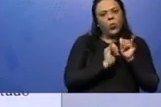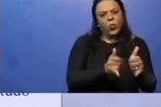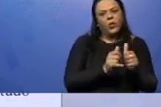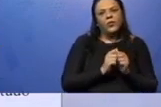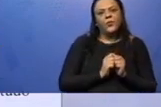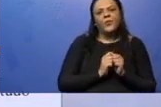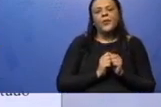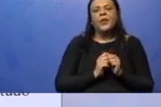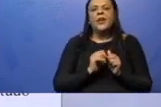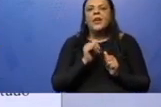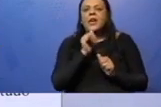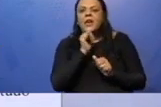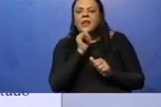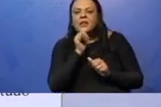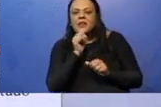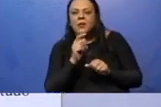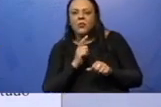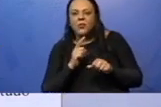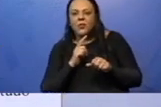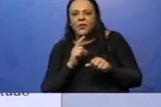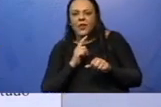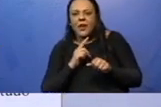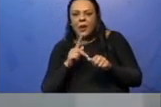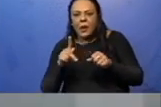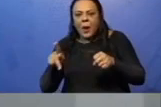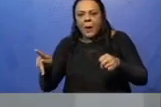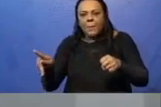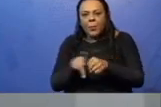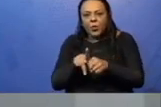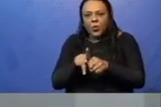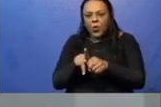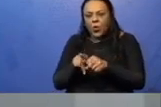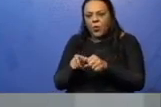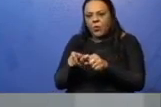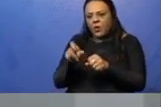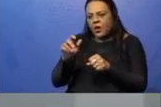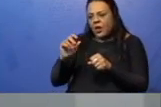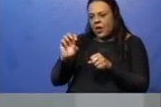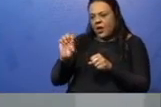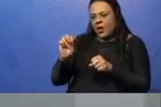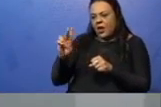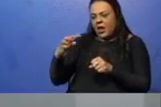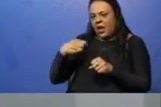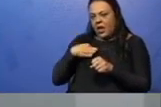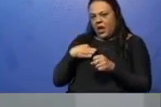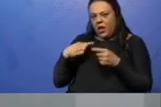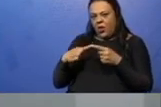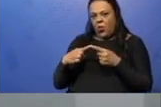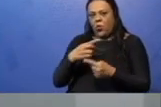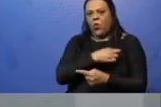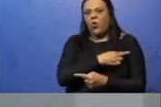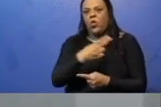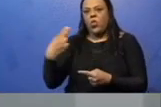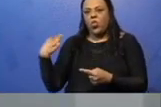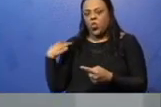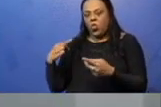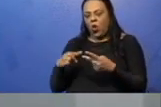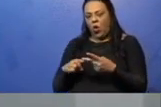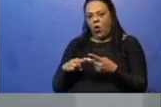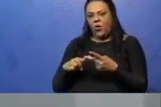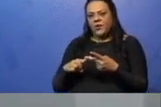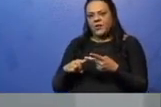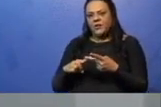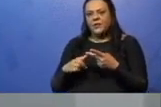muitos verbos e pronomes como eu, nós, na primeira pessoa, por isso que é o narrador em primeira pessoa. E segunda pessoa, professora,